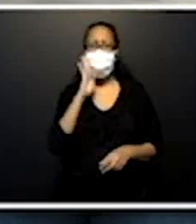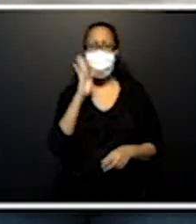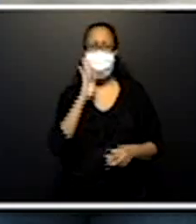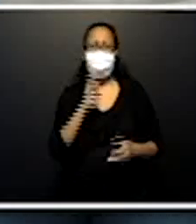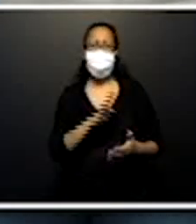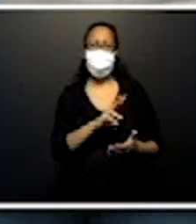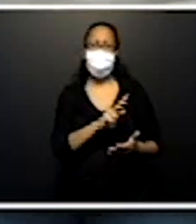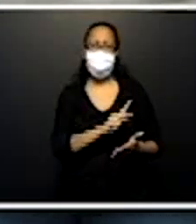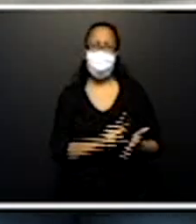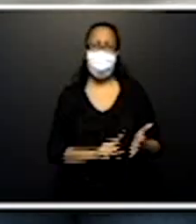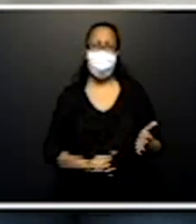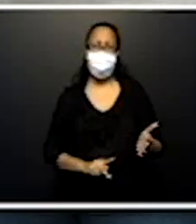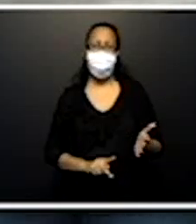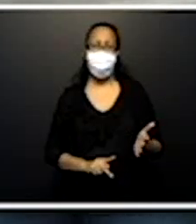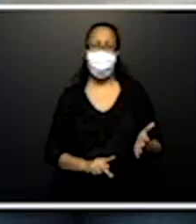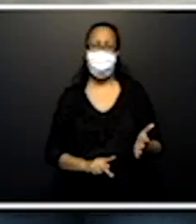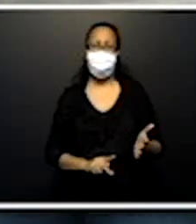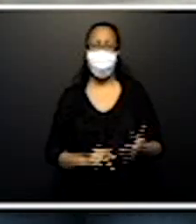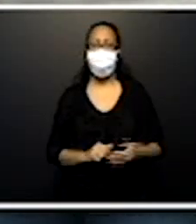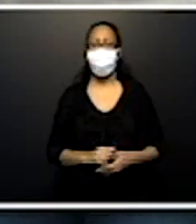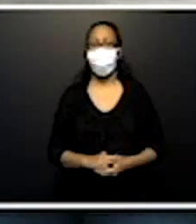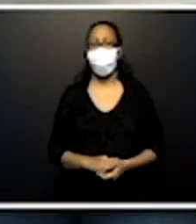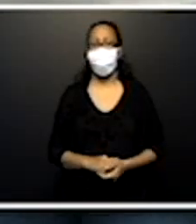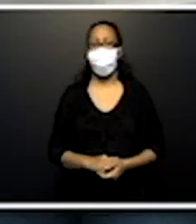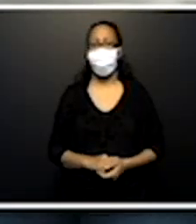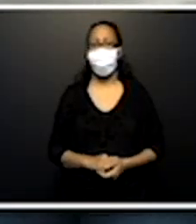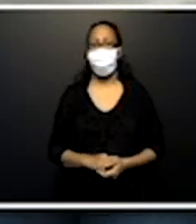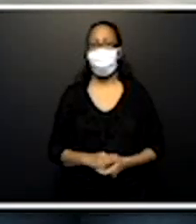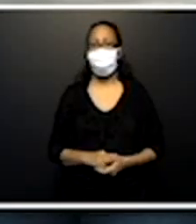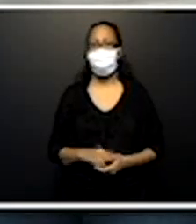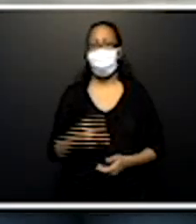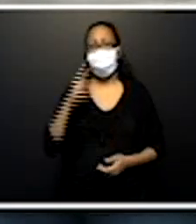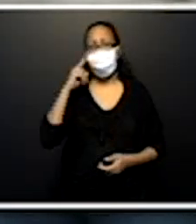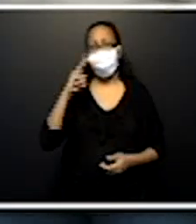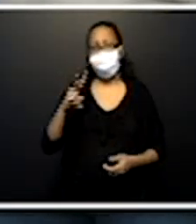ler e prestar muita atenção na riqueza de detalhes. A gente se vê em uma próxima aula e até lá!